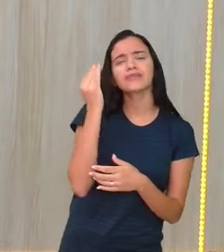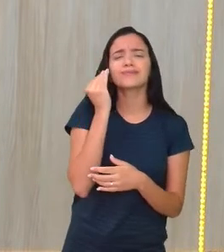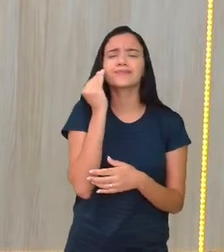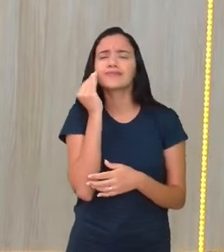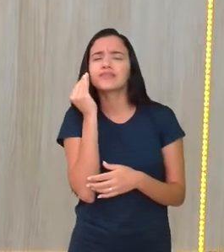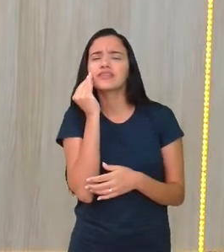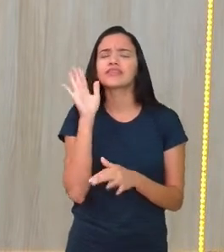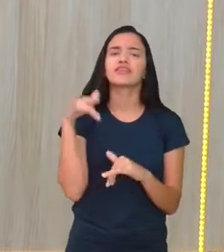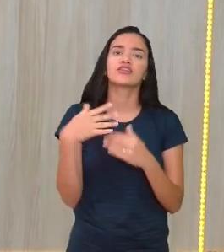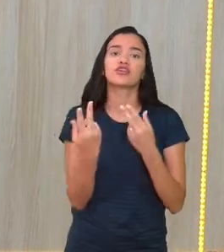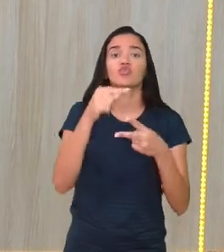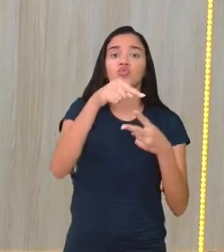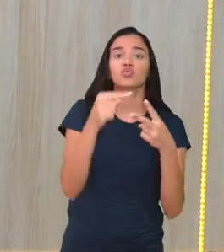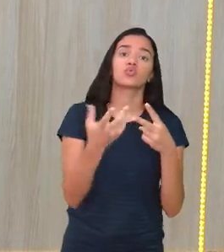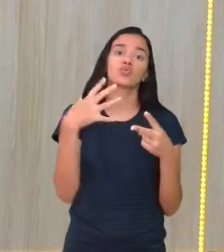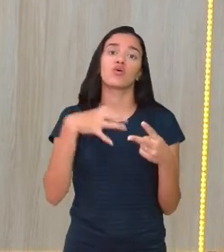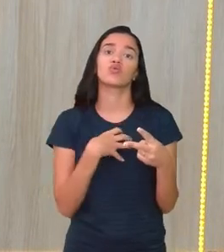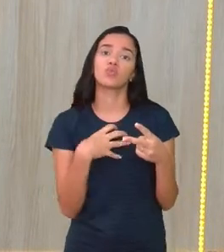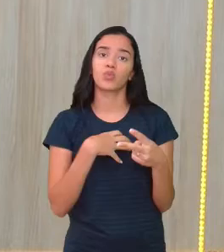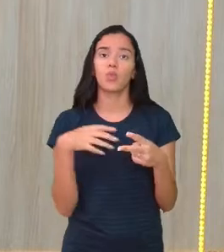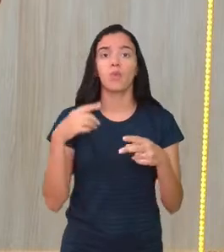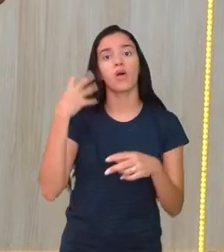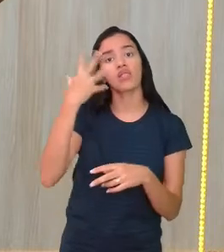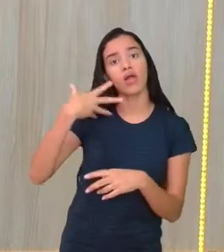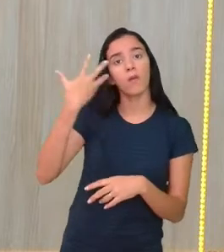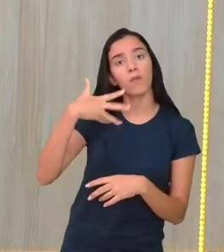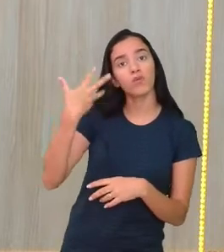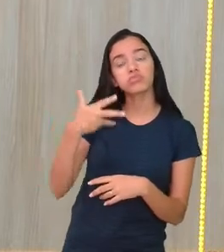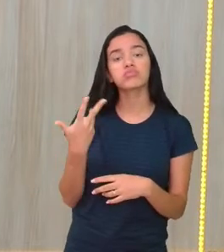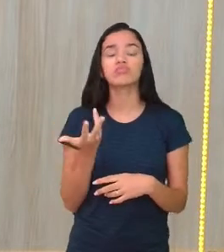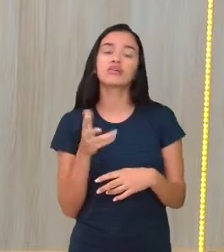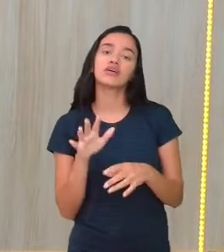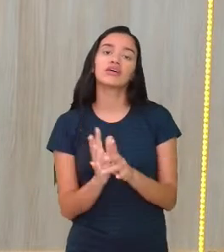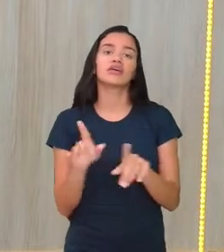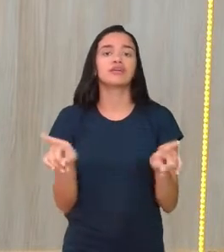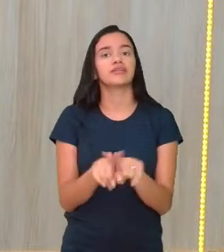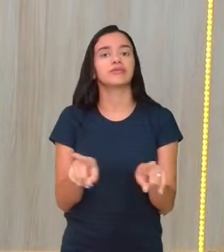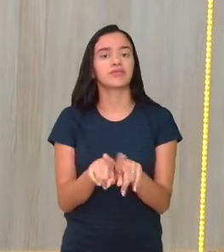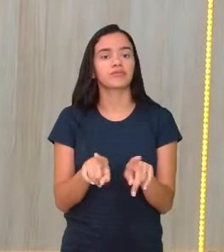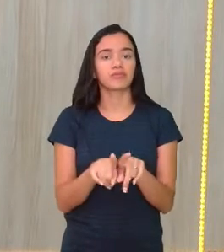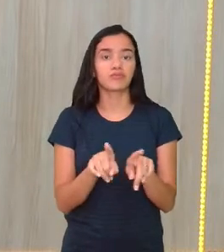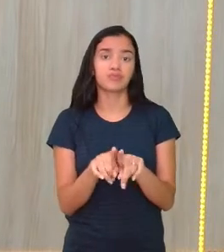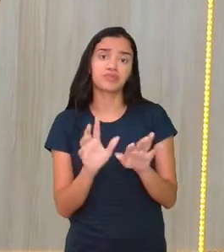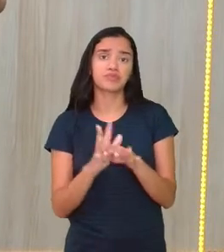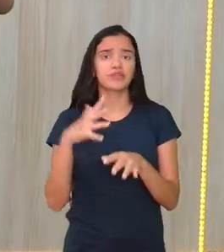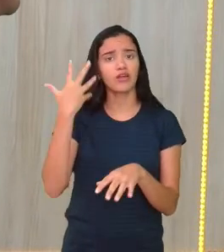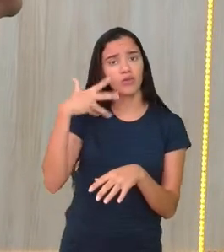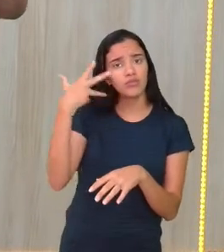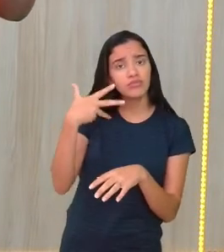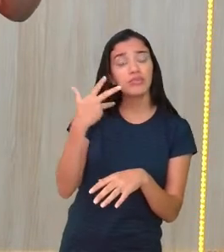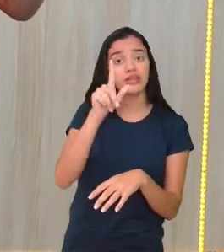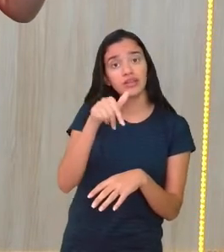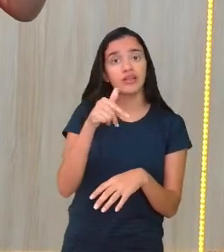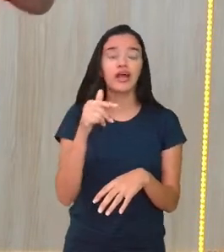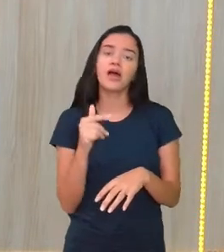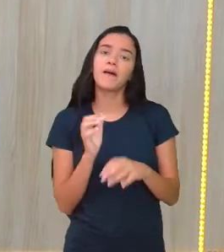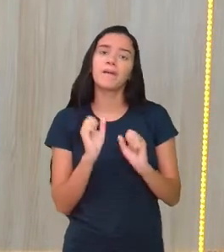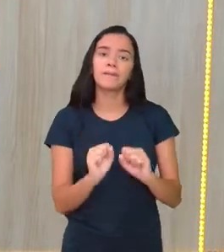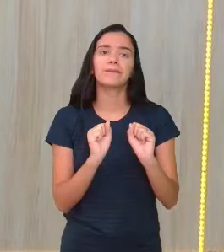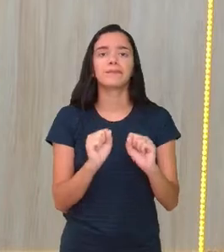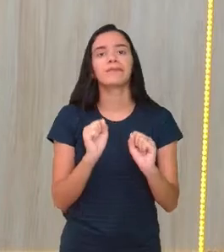essas duas formas da música, né? Digamos assim, modalidades musicais, né? A gente